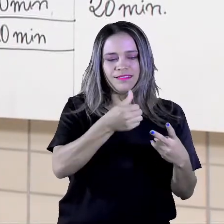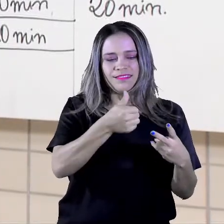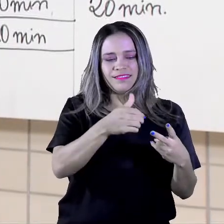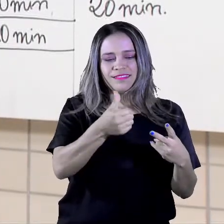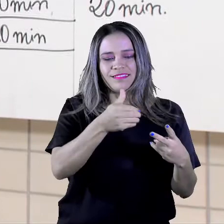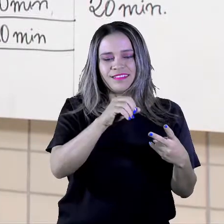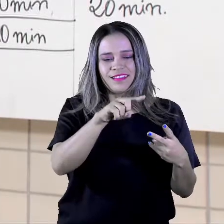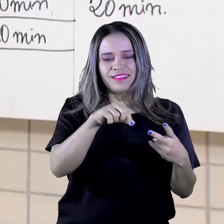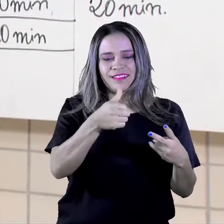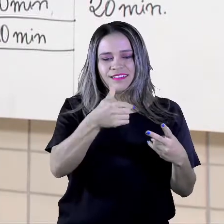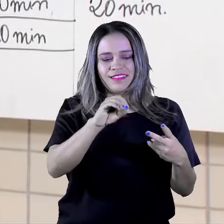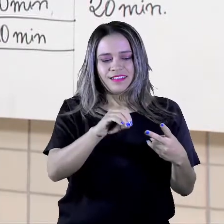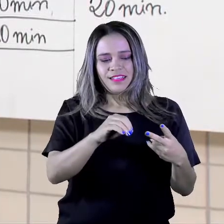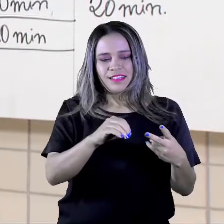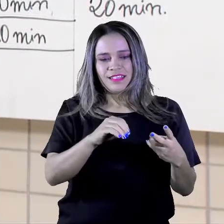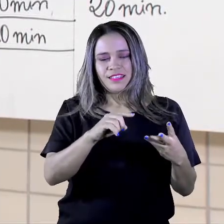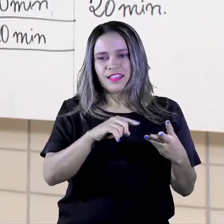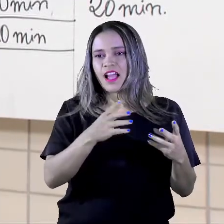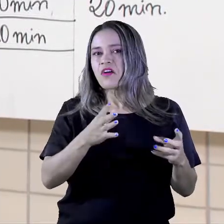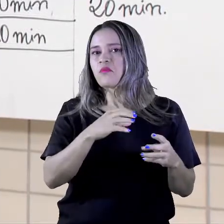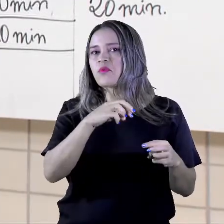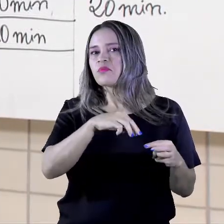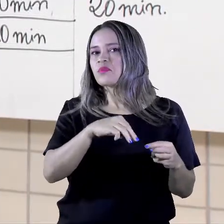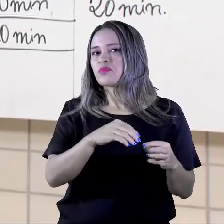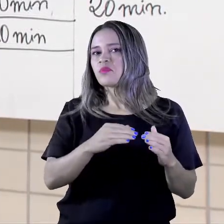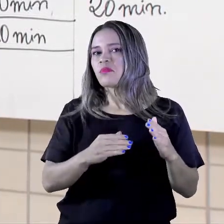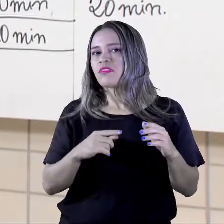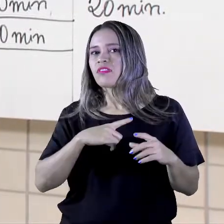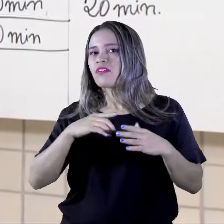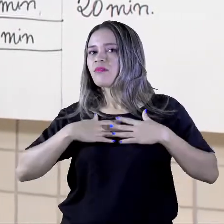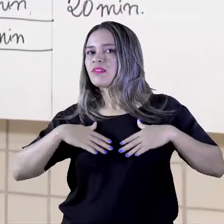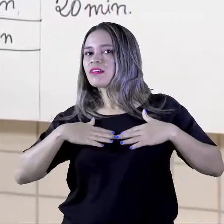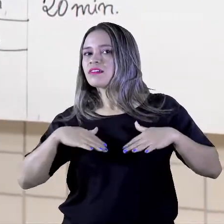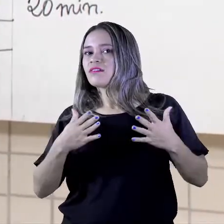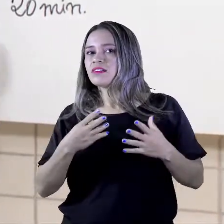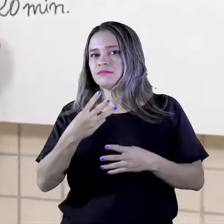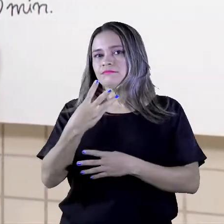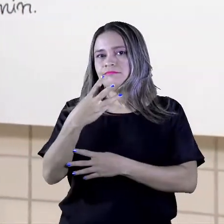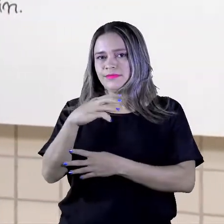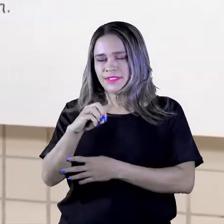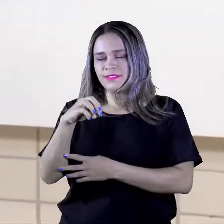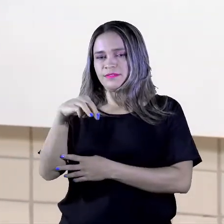10h20. Quantos minutos eu tive de intervalo? 30